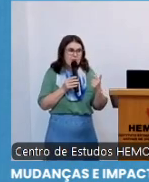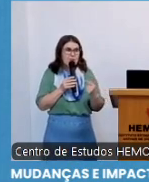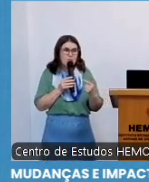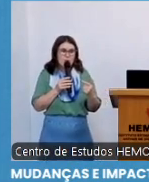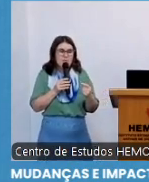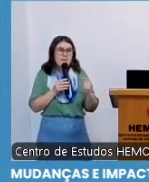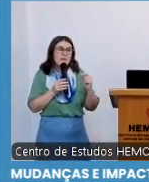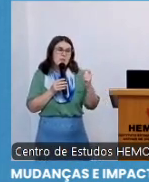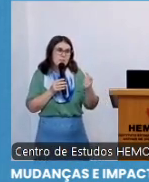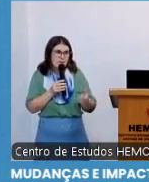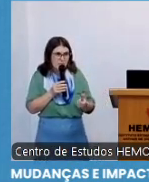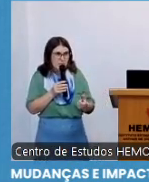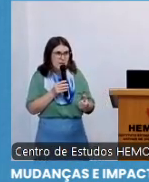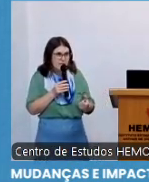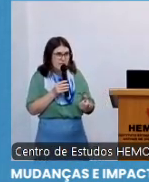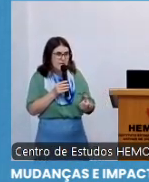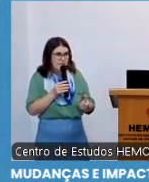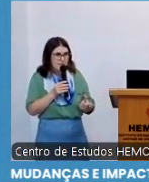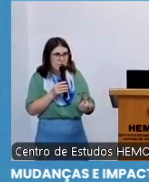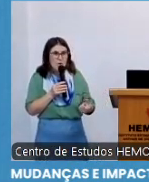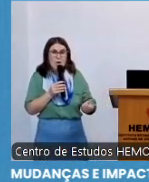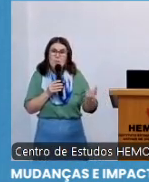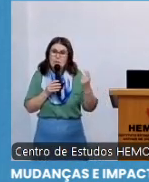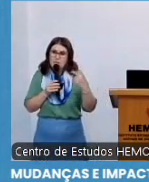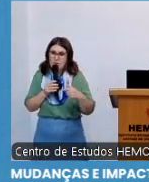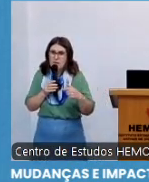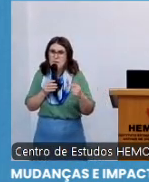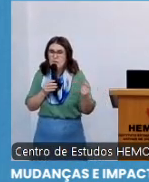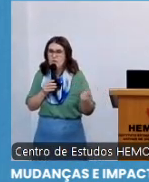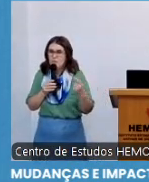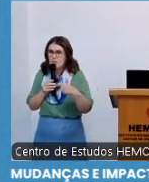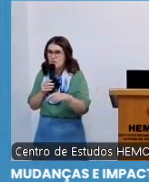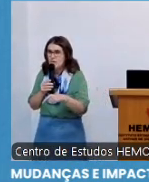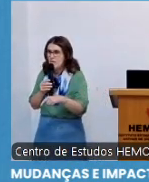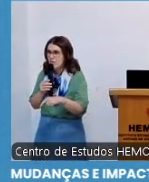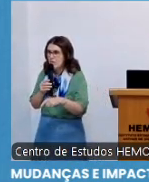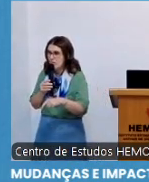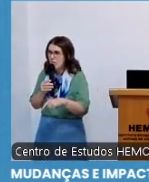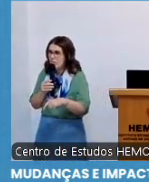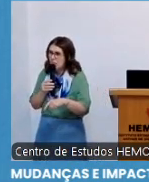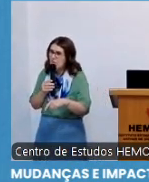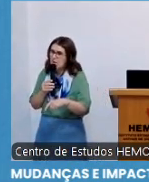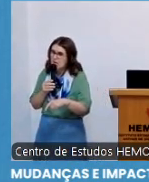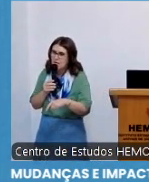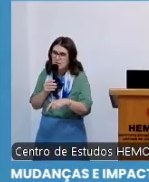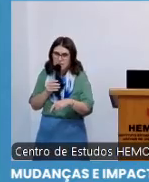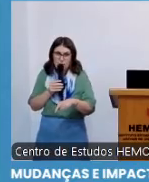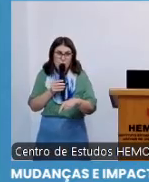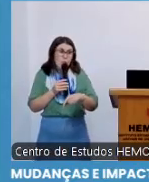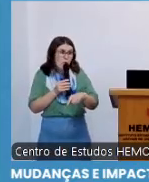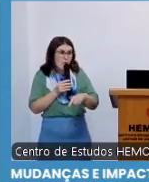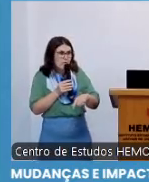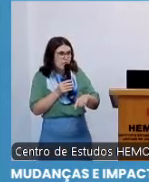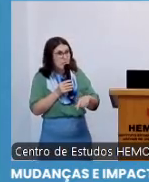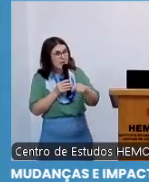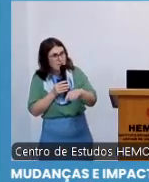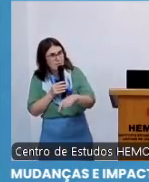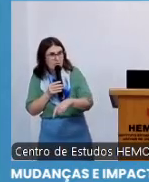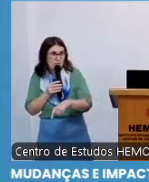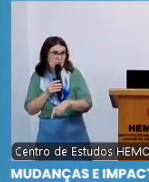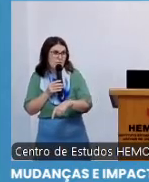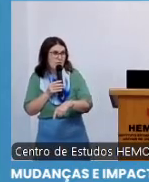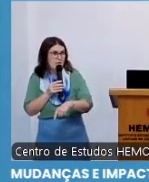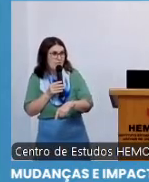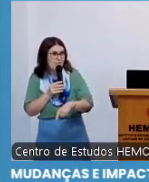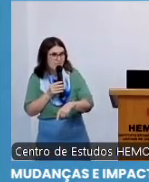ter dado anuência, inclusive para essa transição. Porque vejam que isso pode trazer um ônus para a